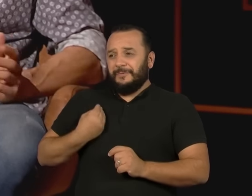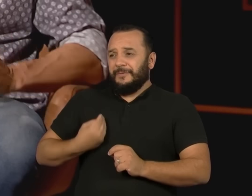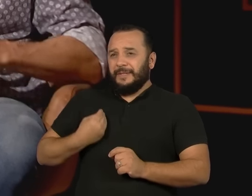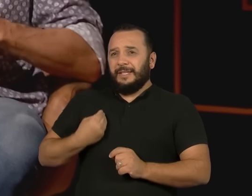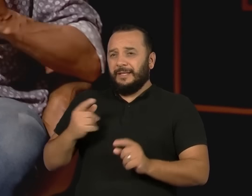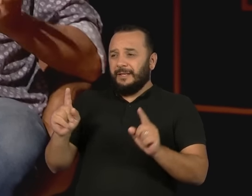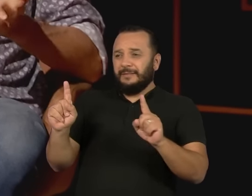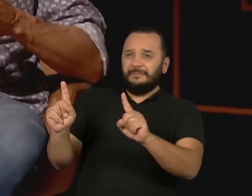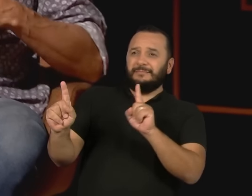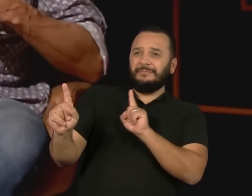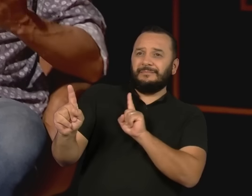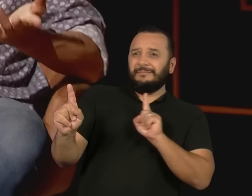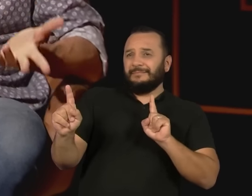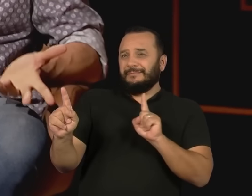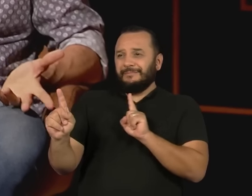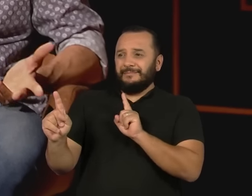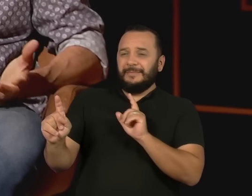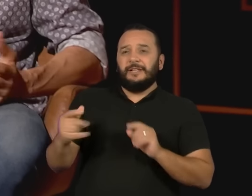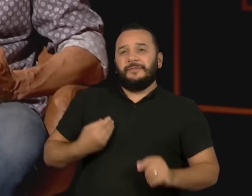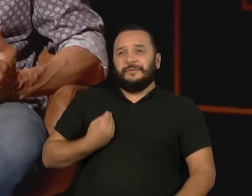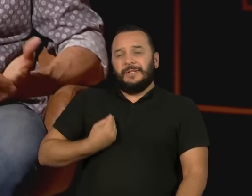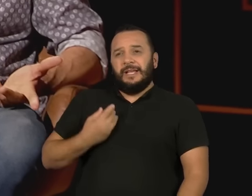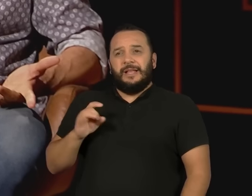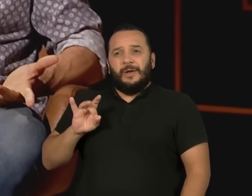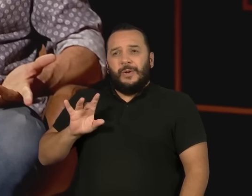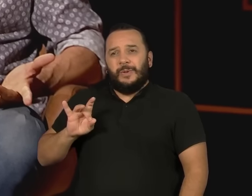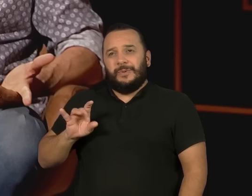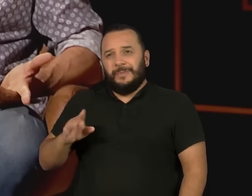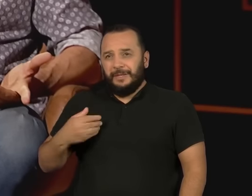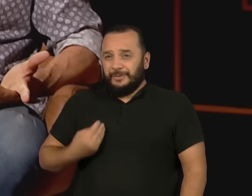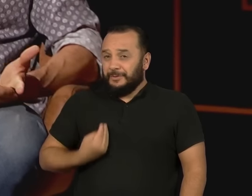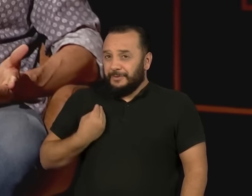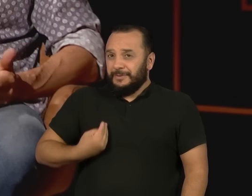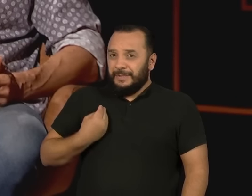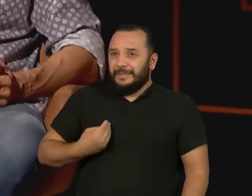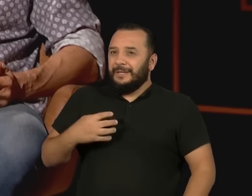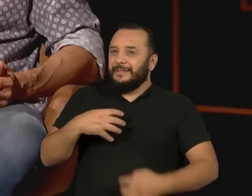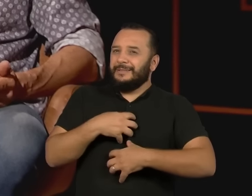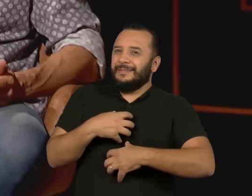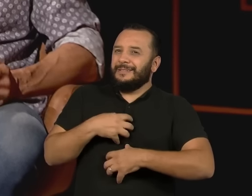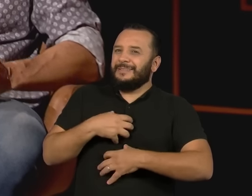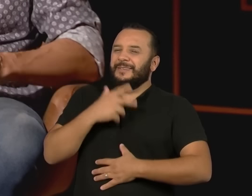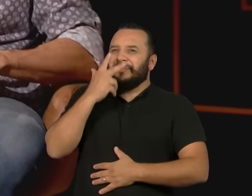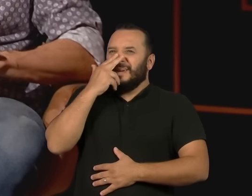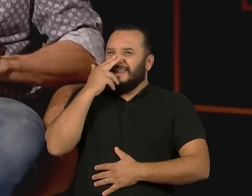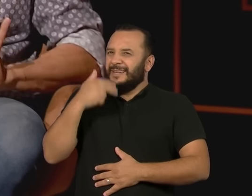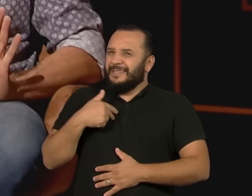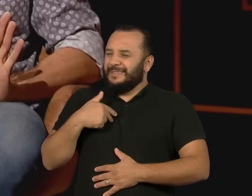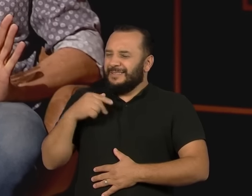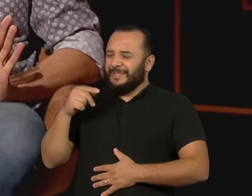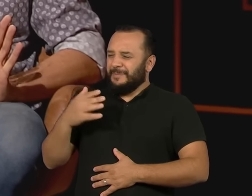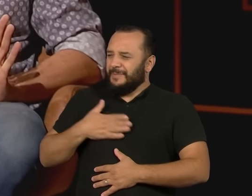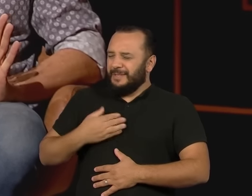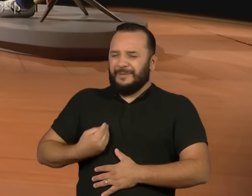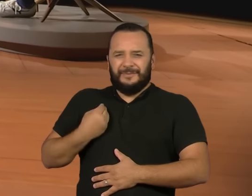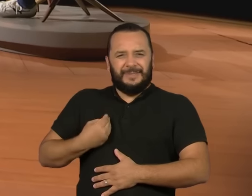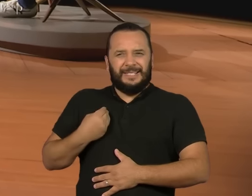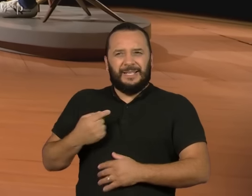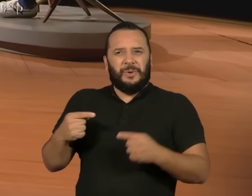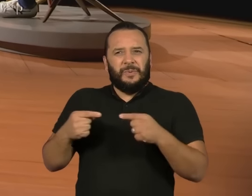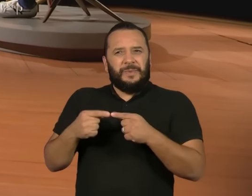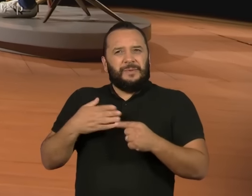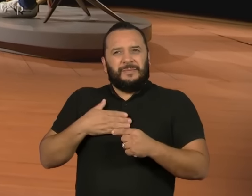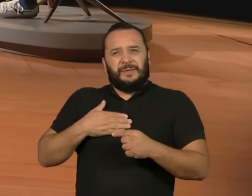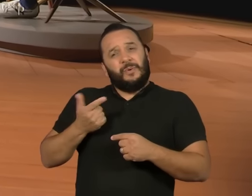se você estivesse vivendo uma vida no automático, como se você estivesse vivendo uma vida com a sensação de que aquilo foi escrito para outra pessoa viver, né?